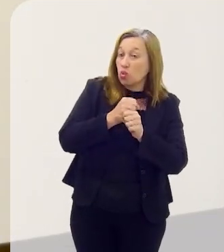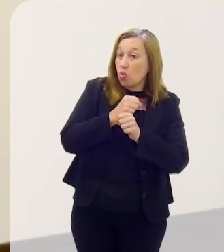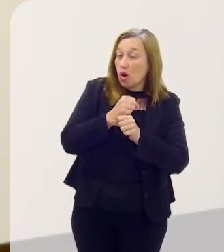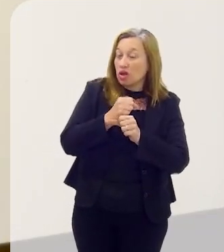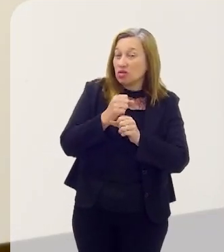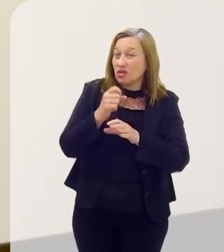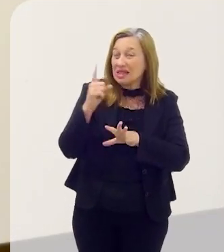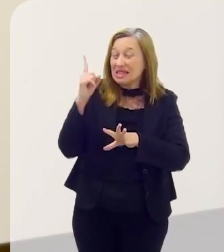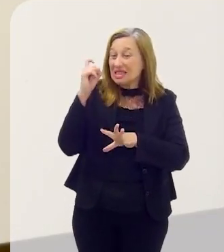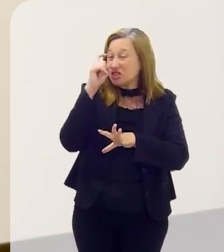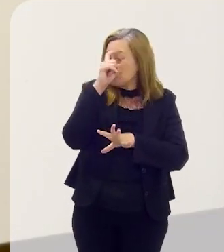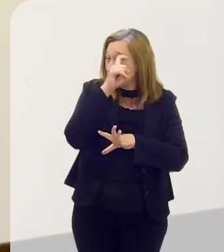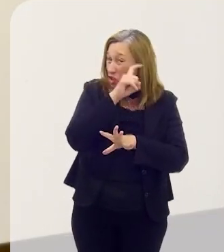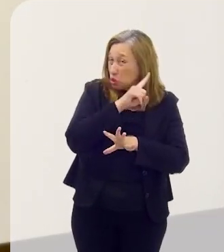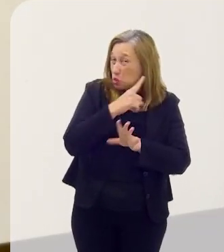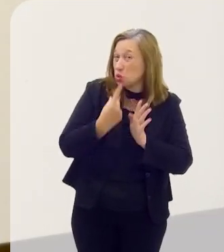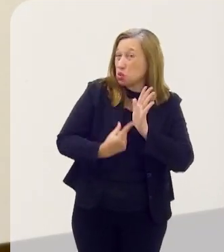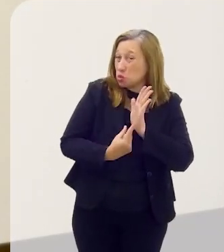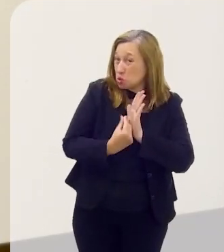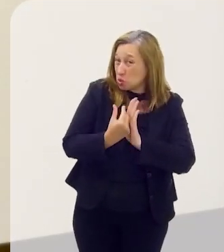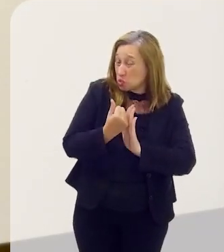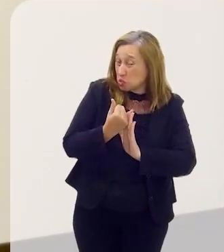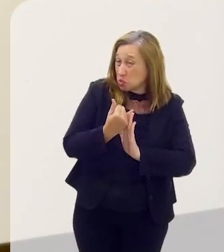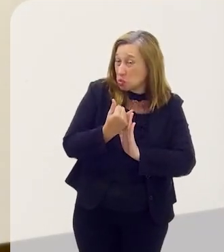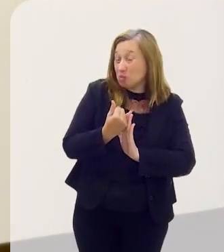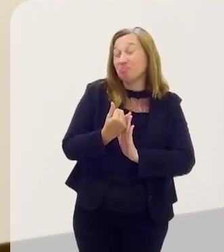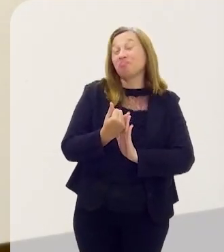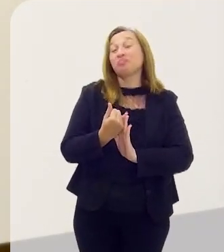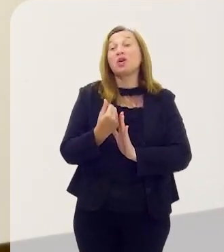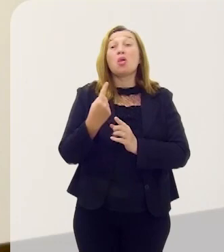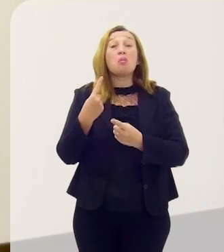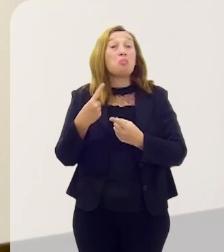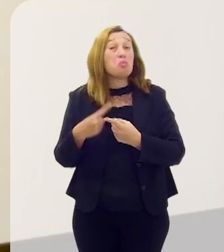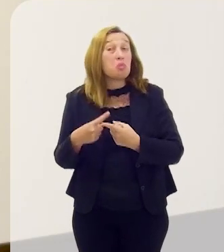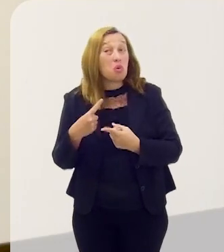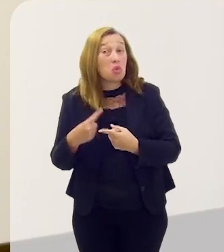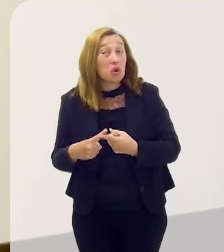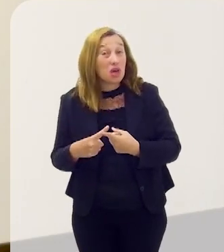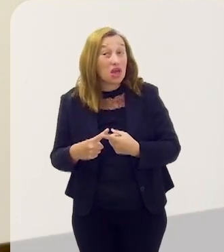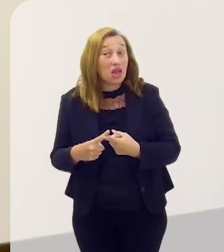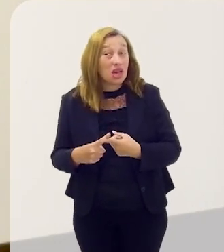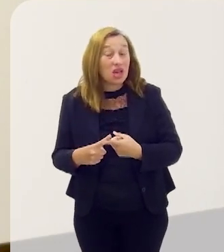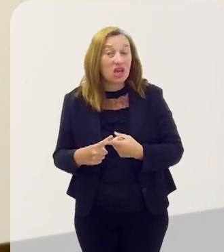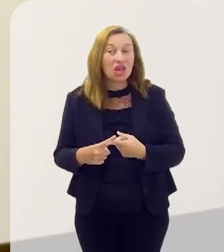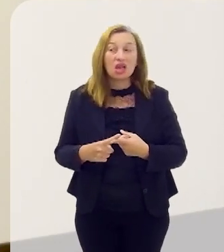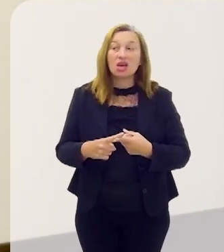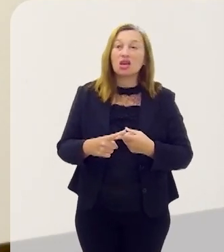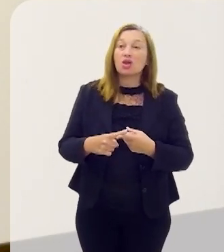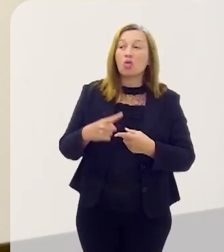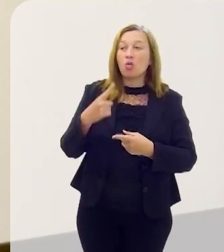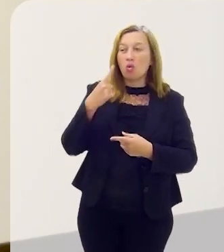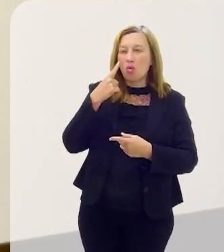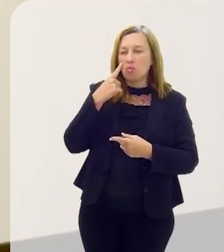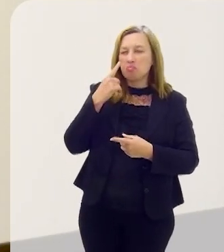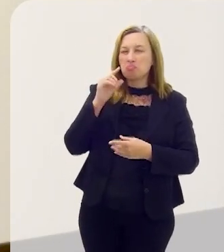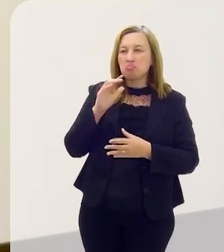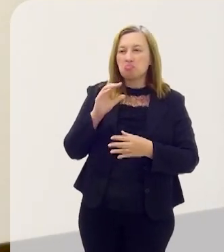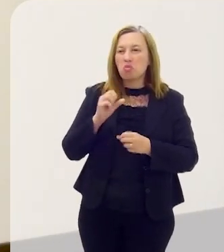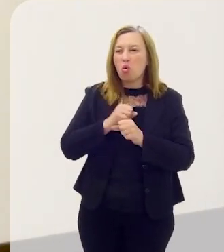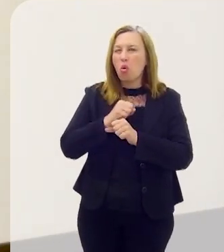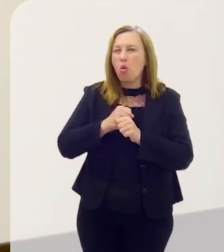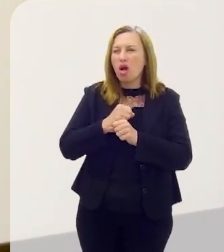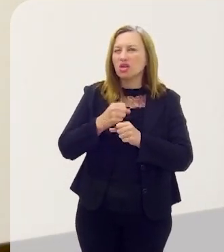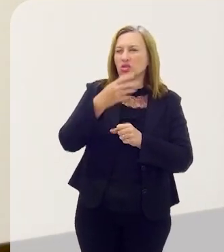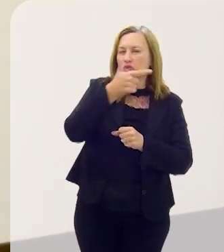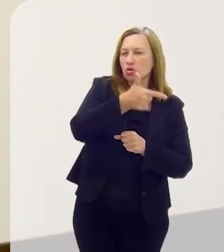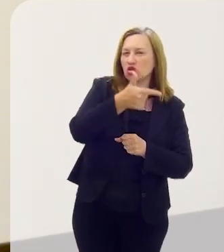orçamentário, muito duro e muito difícil, porque a previsão do orçamento para